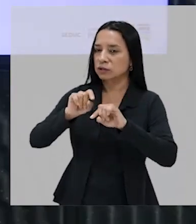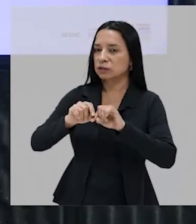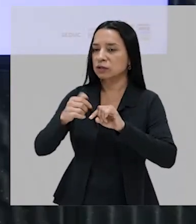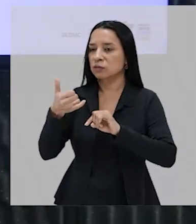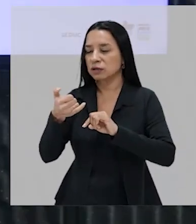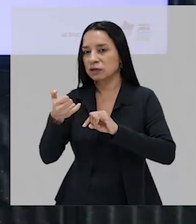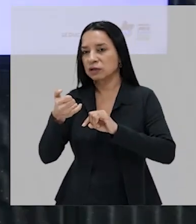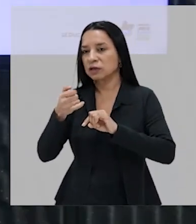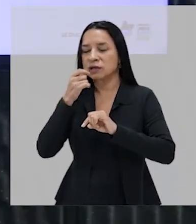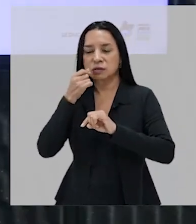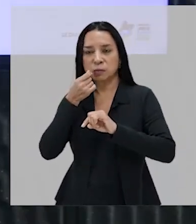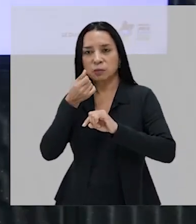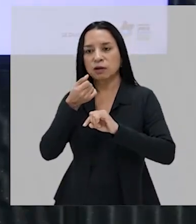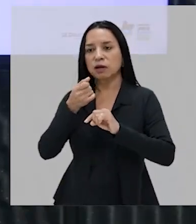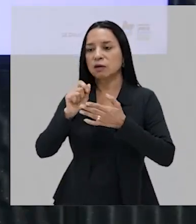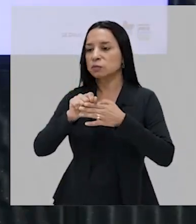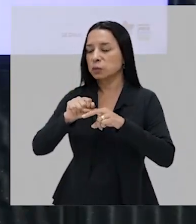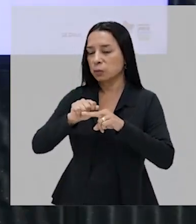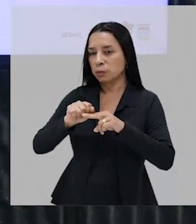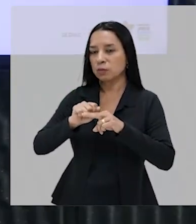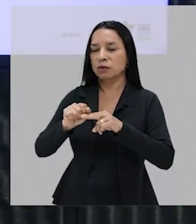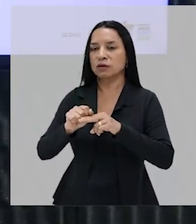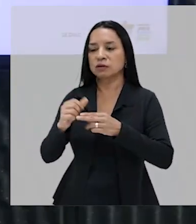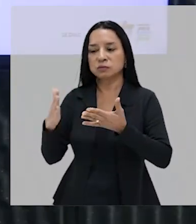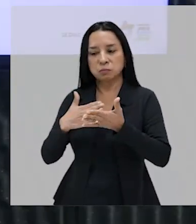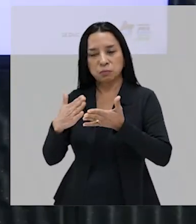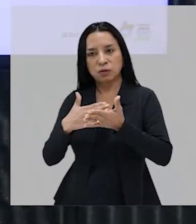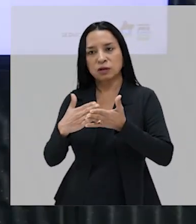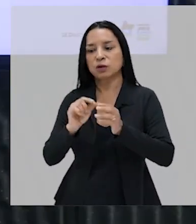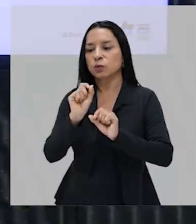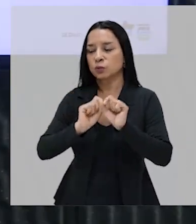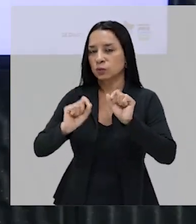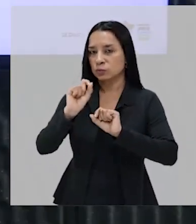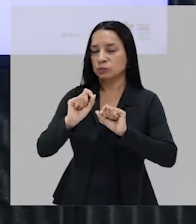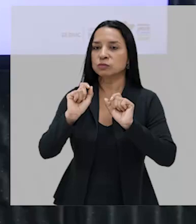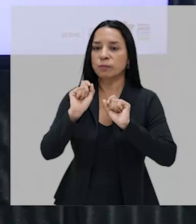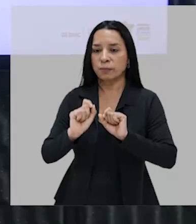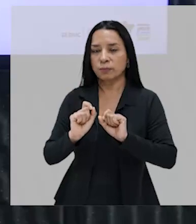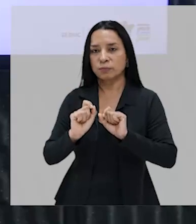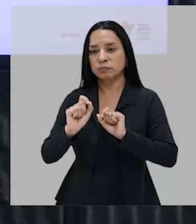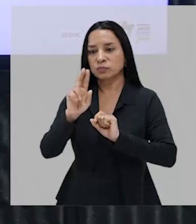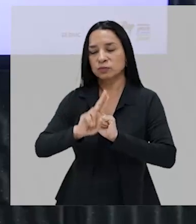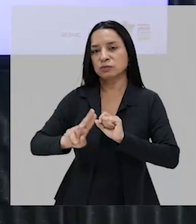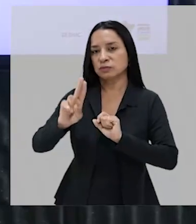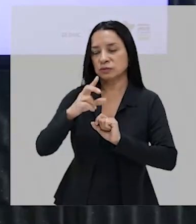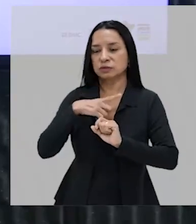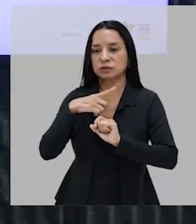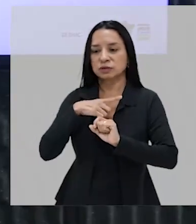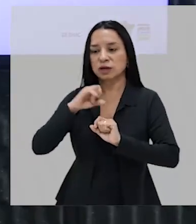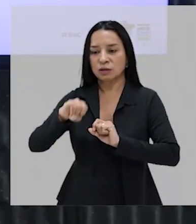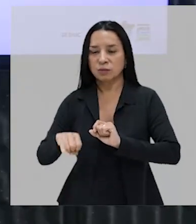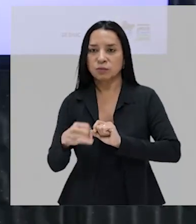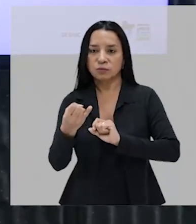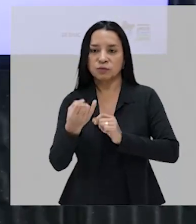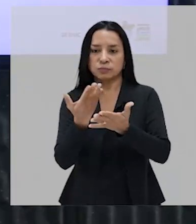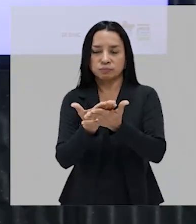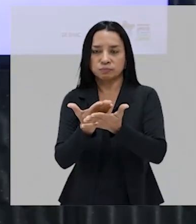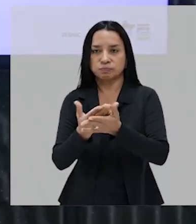caneta, lápis, borracha, caderno, tudo que é obrigatório que você vai utilizar para que a gente tenha, na verdade, um bom aproveitamento,